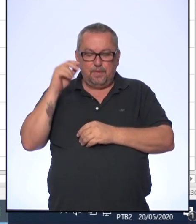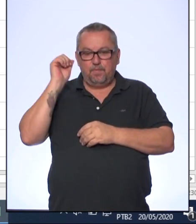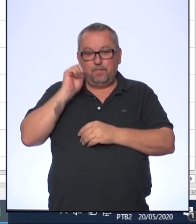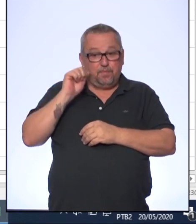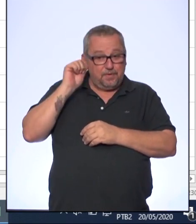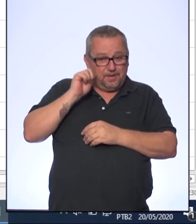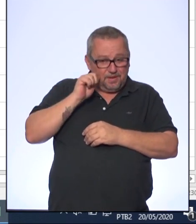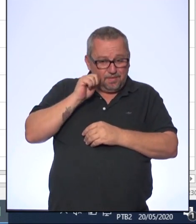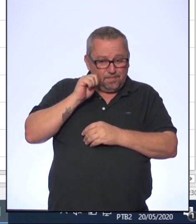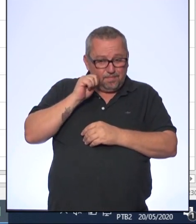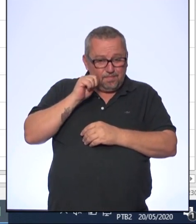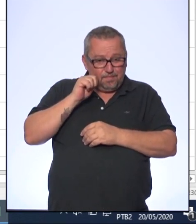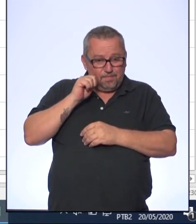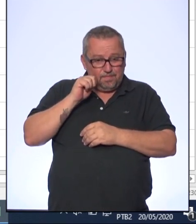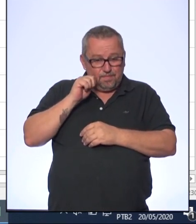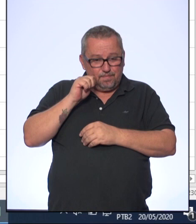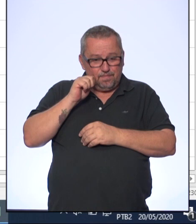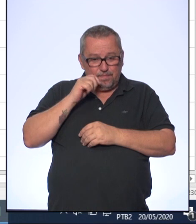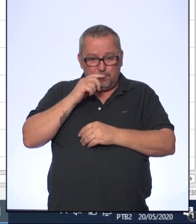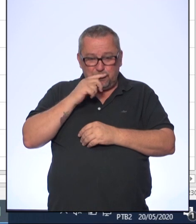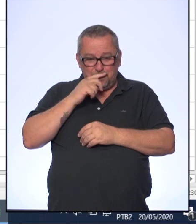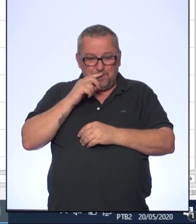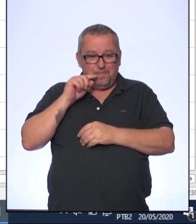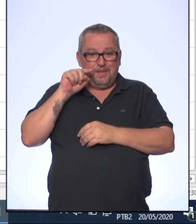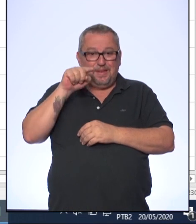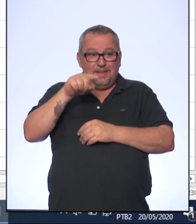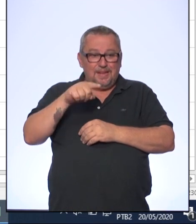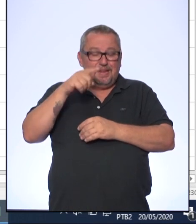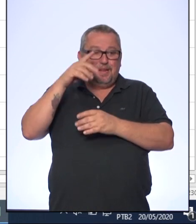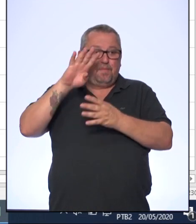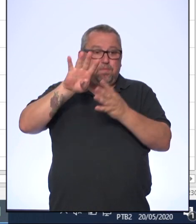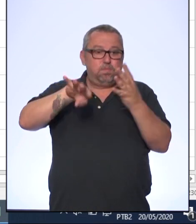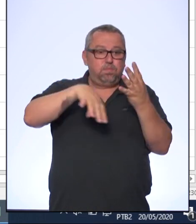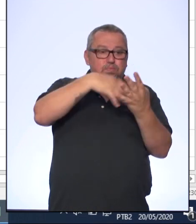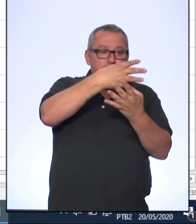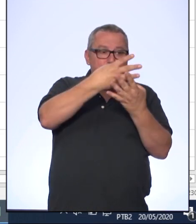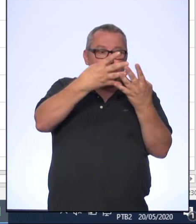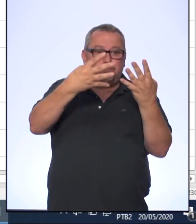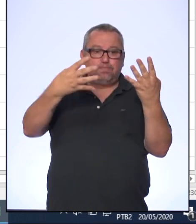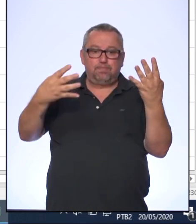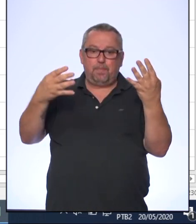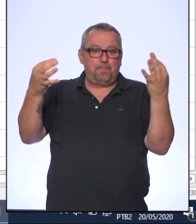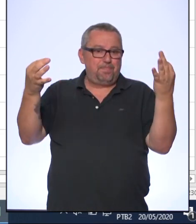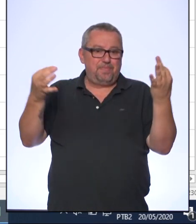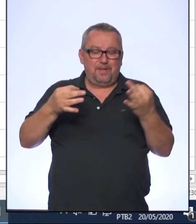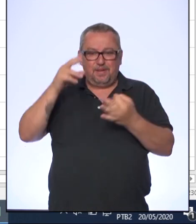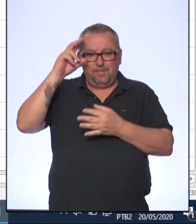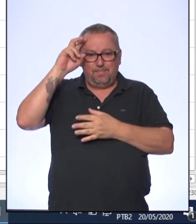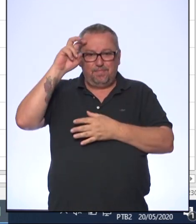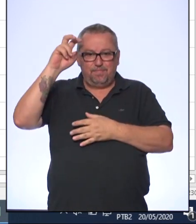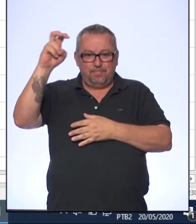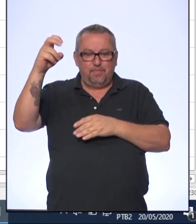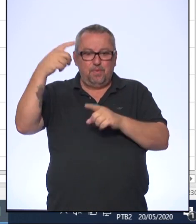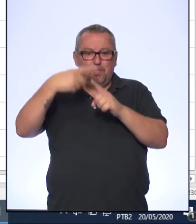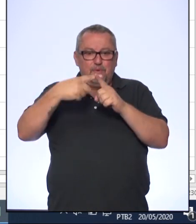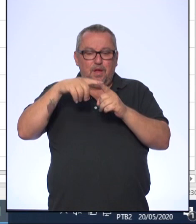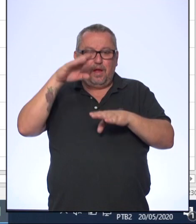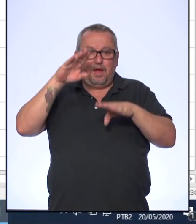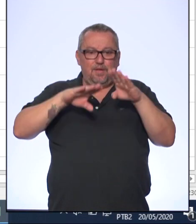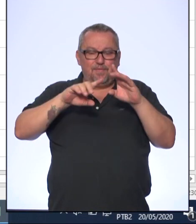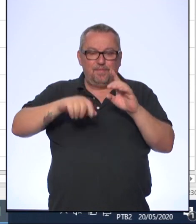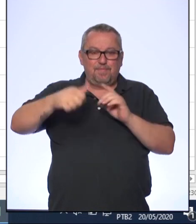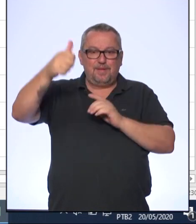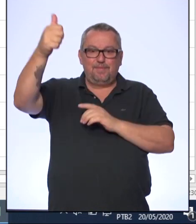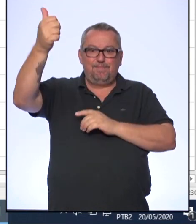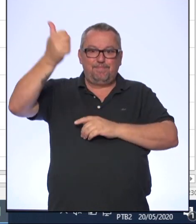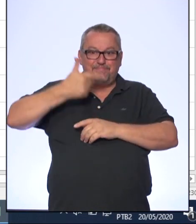a quantidade de meninas. Essa planilha eletrônica, ela é muito inteligente, tá? Às vezes até mais inteligente